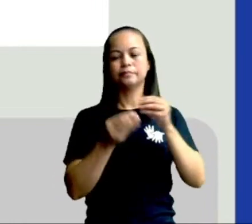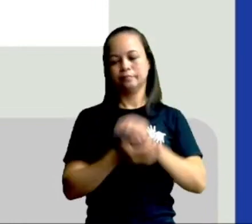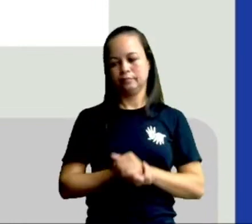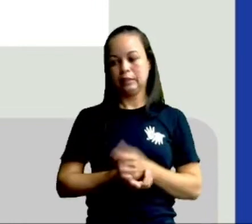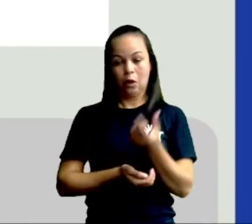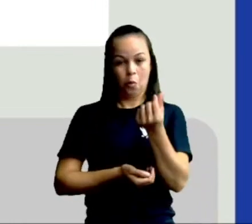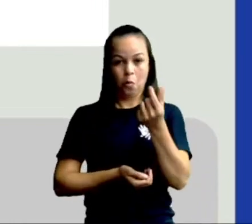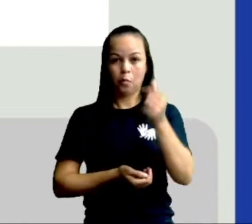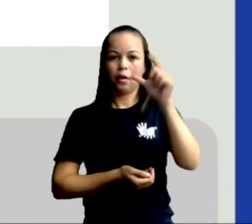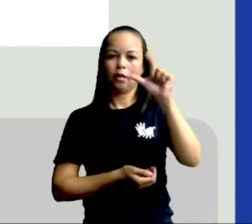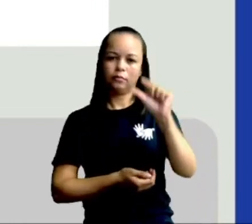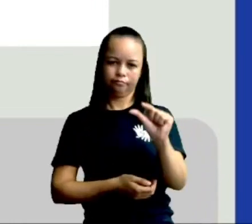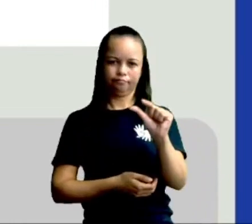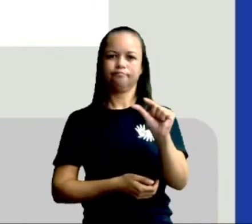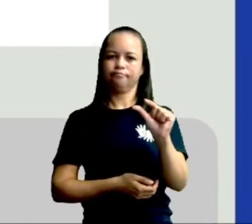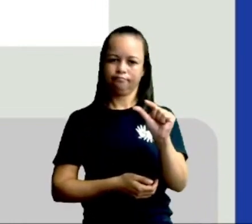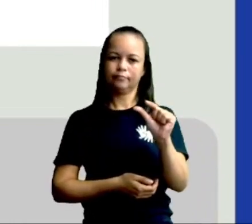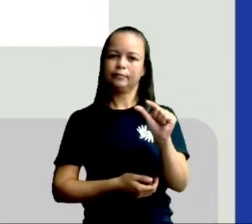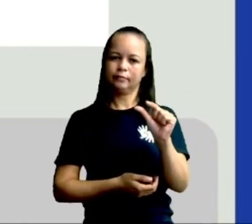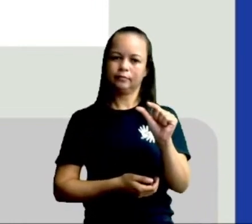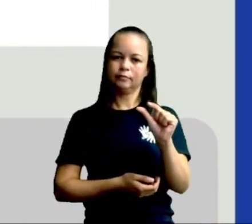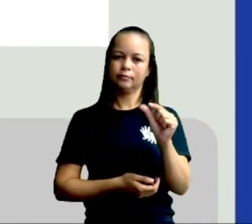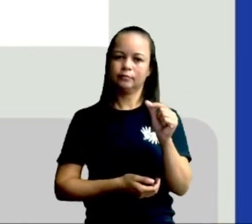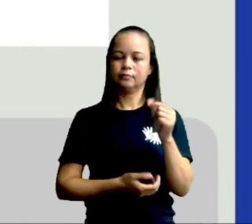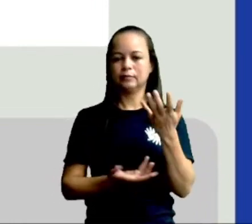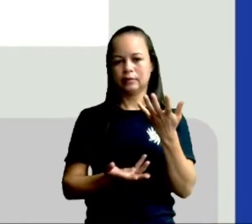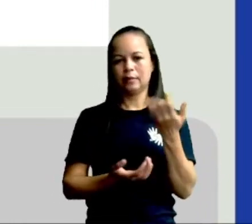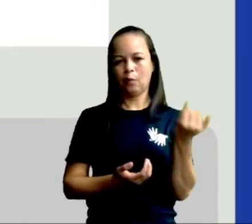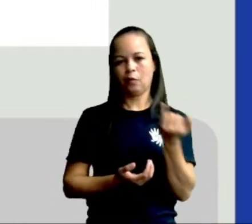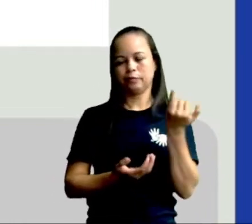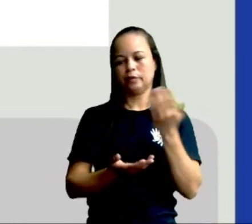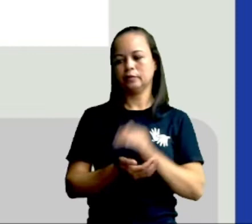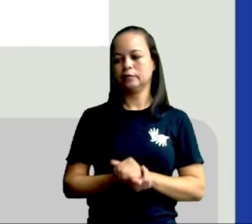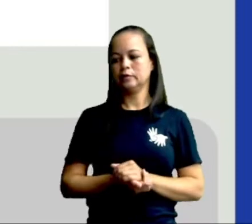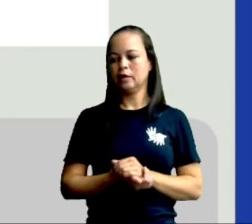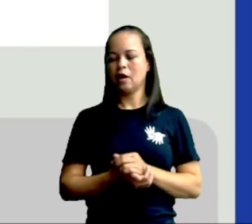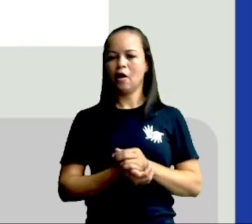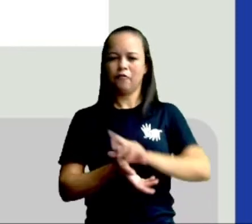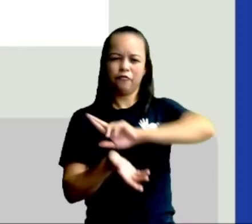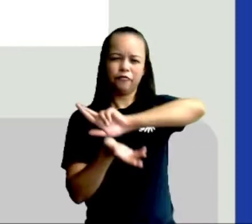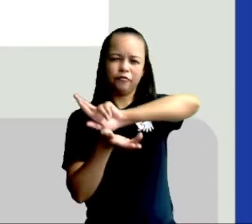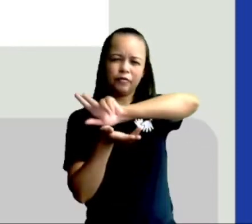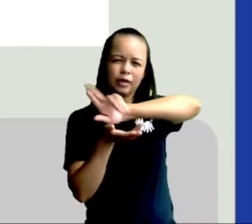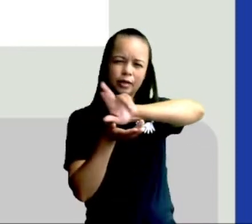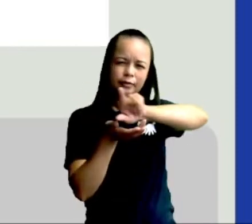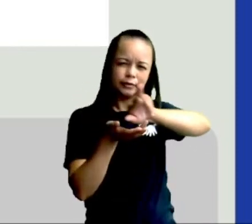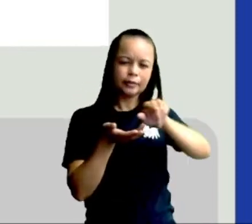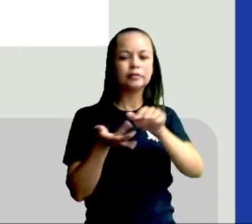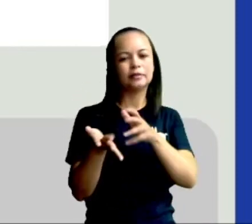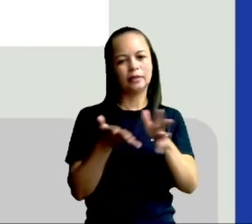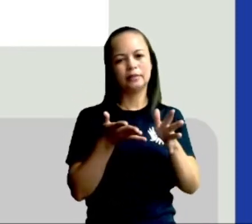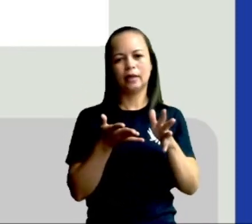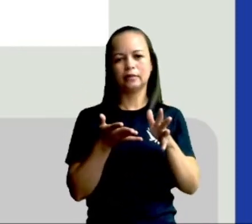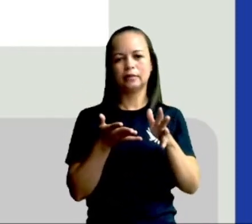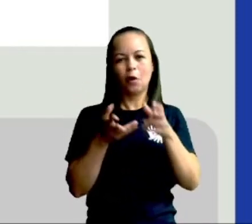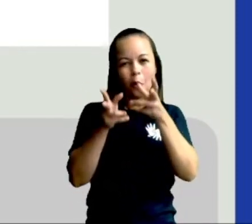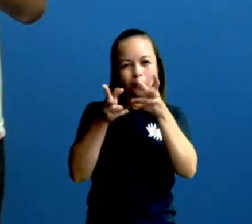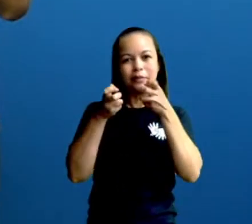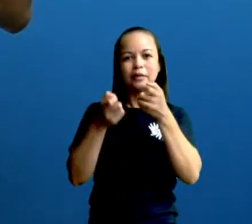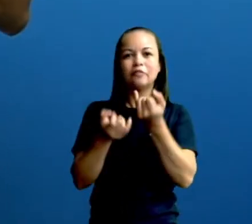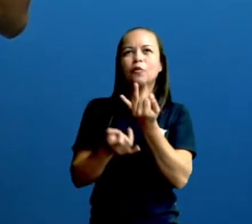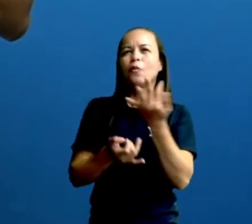custo. A gente não pode deixar de considerar isso. Versatilidade. Veja o quanto... Gente, volta aqui comigo,